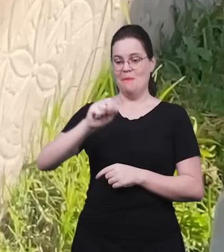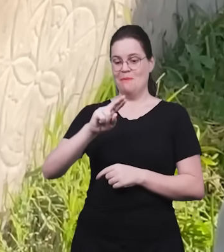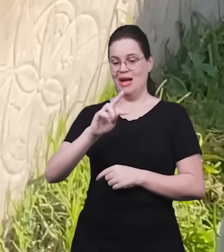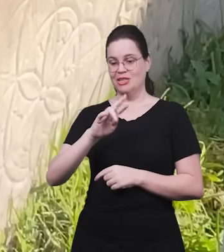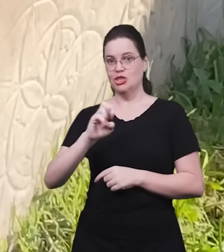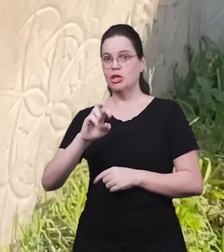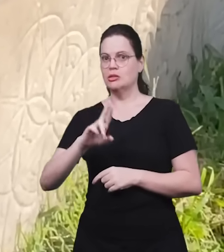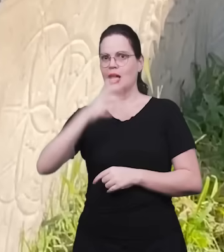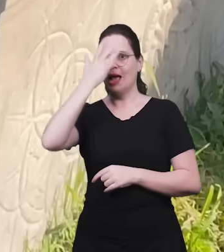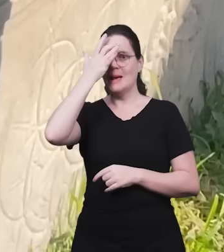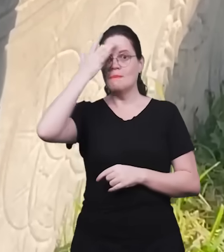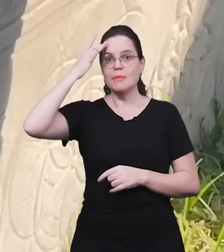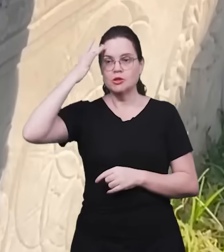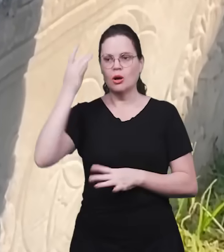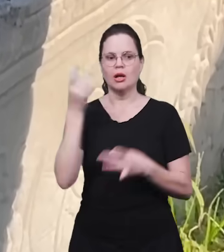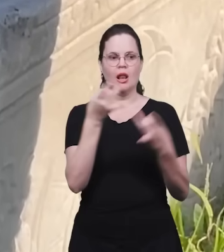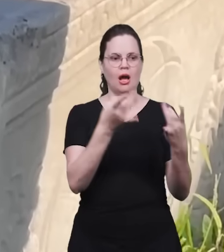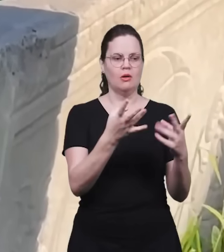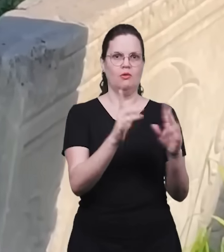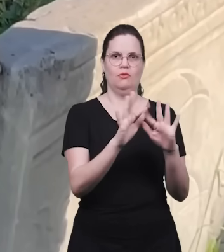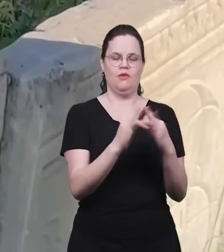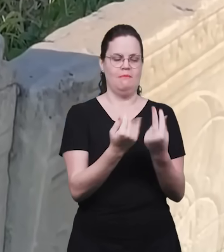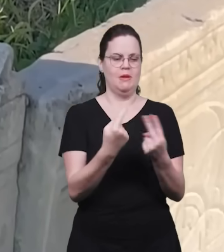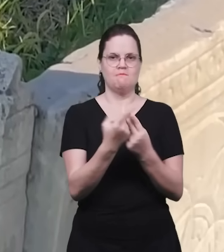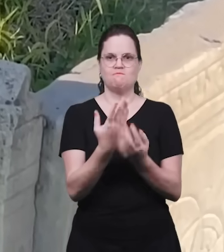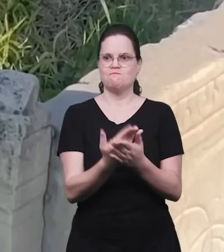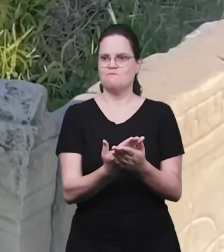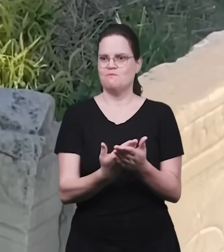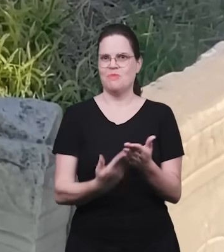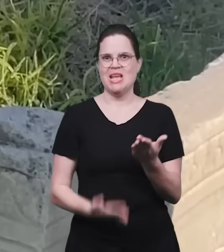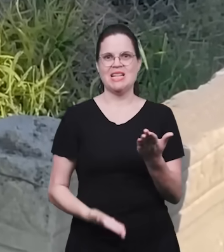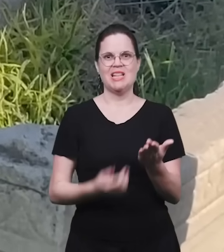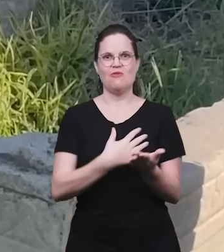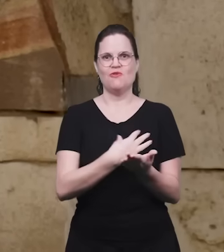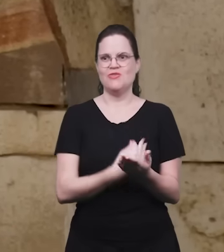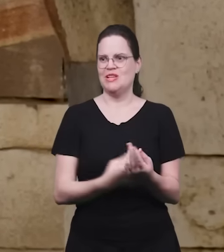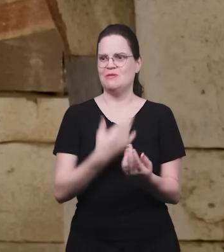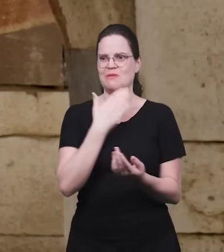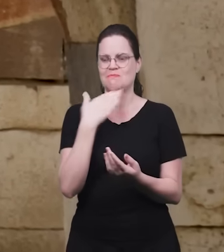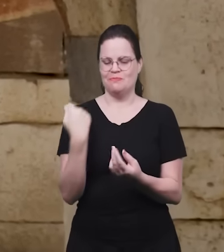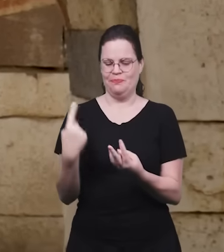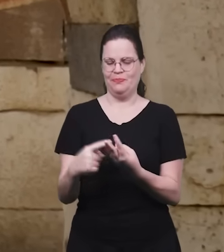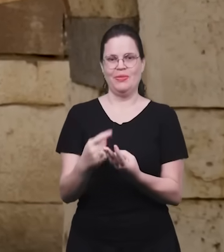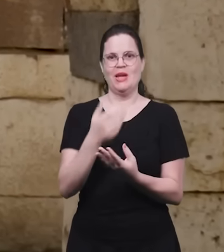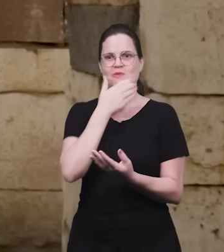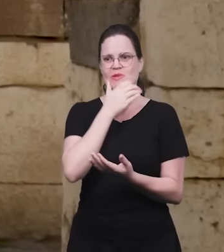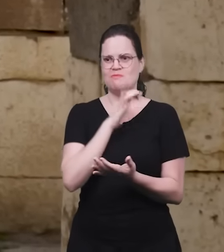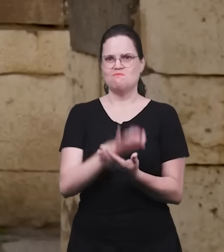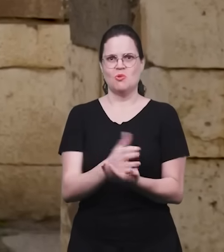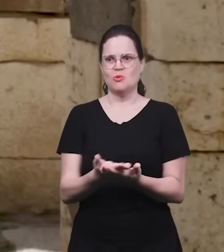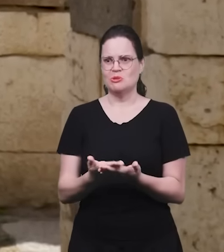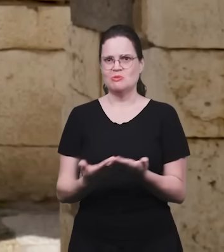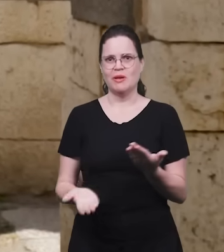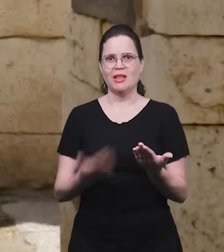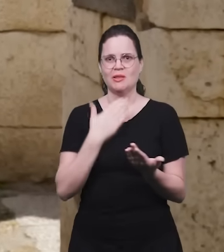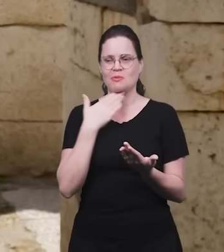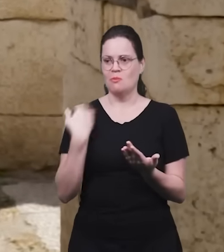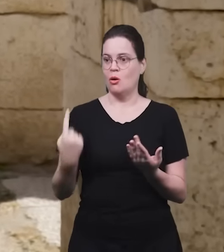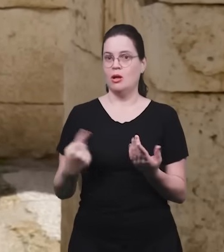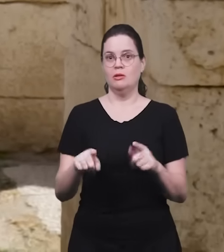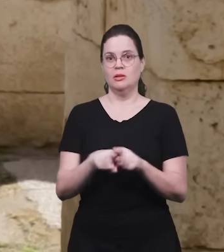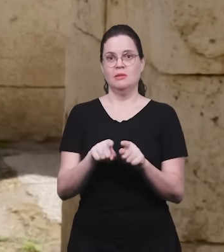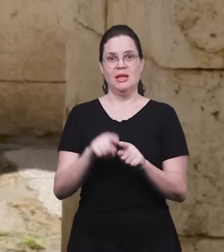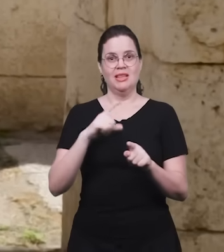entender. Perdeu família, perdeu... E os grandes avivalistas, né? A China,